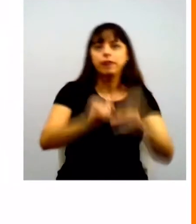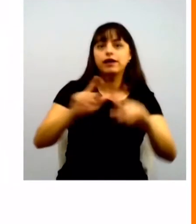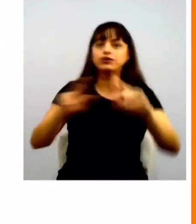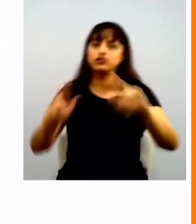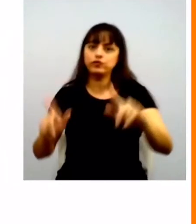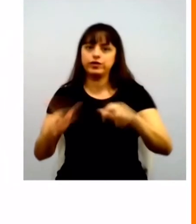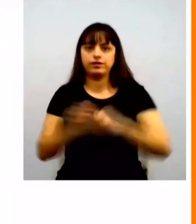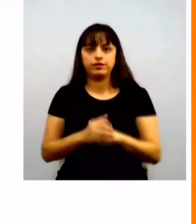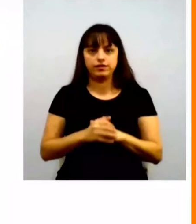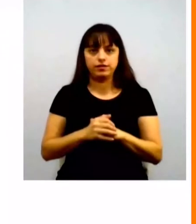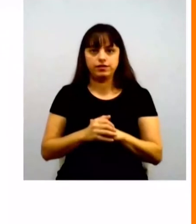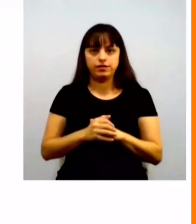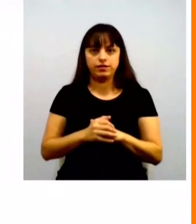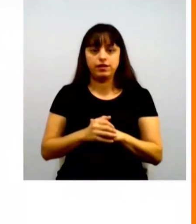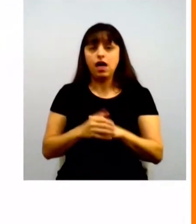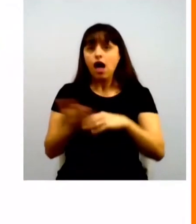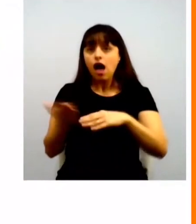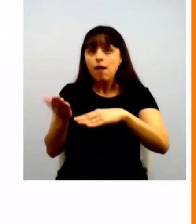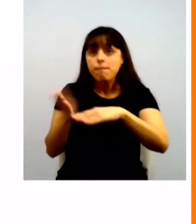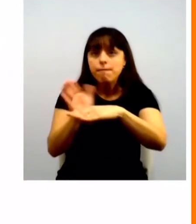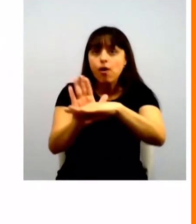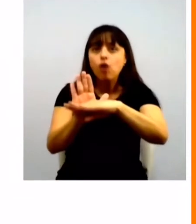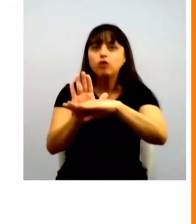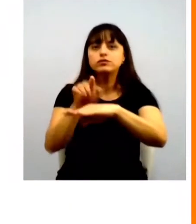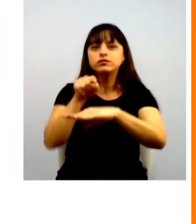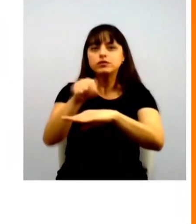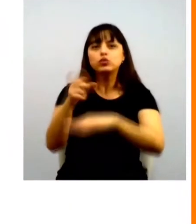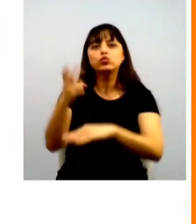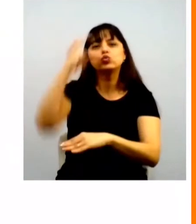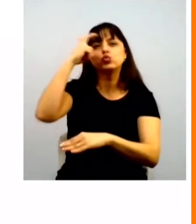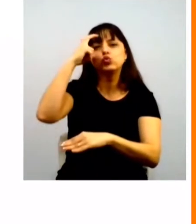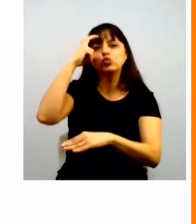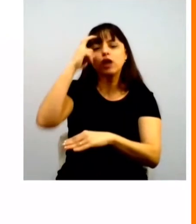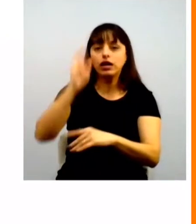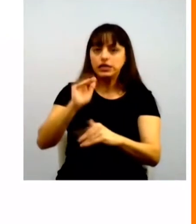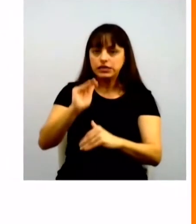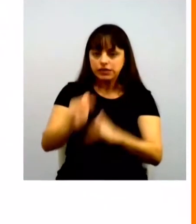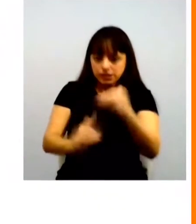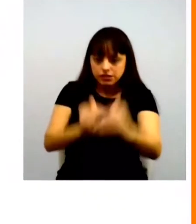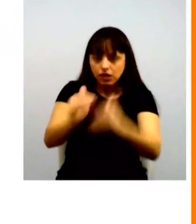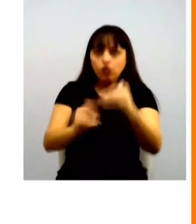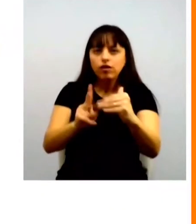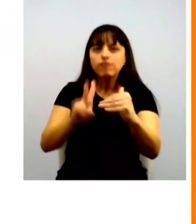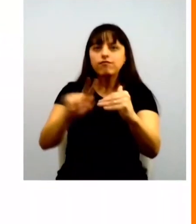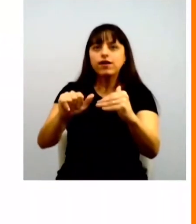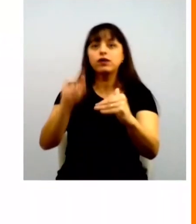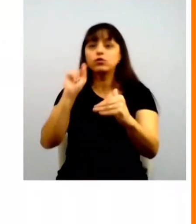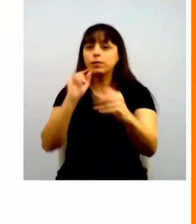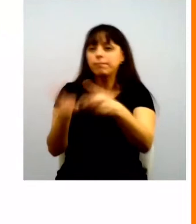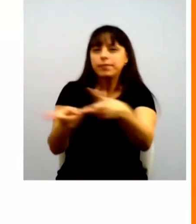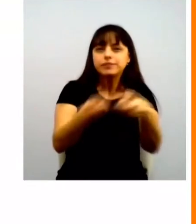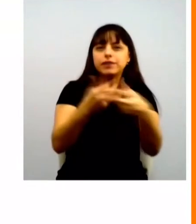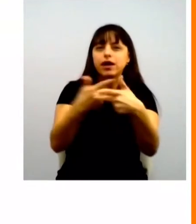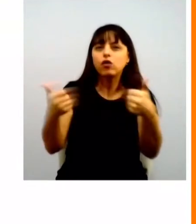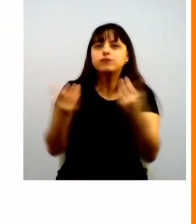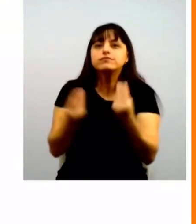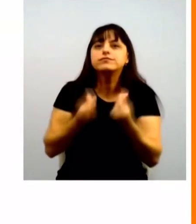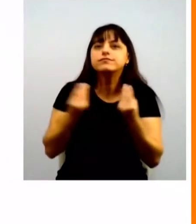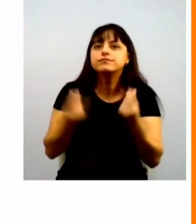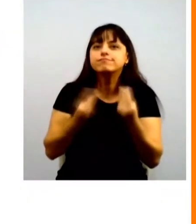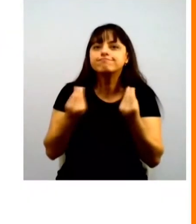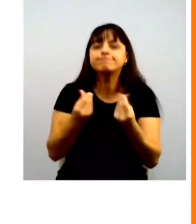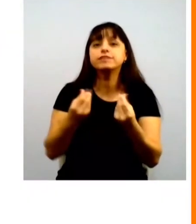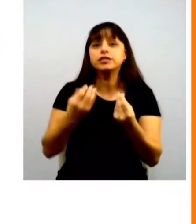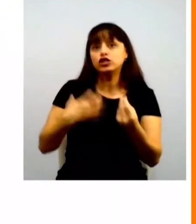aporte da cultura e do desenvolvimento valorar isto, que valorar capacidades e intangíveis, ou valores, ou formas de vida.